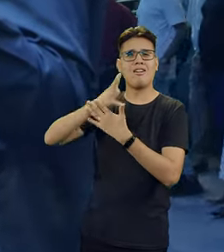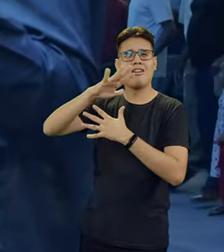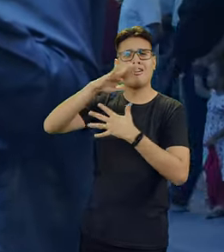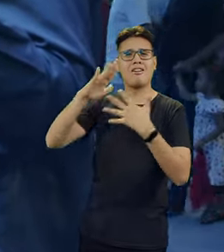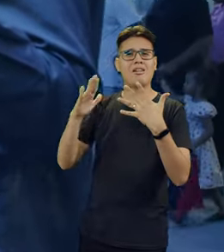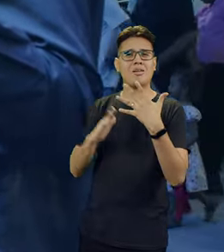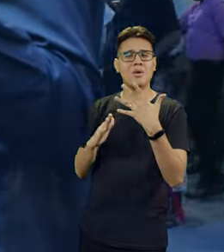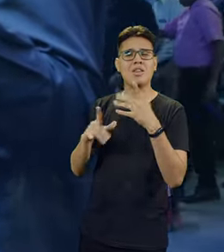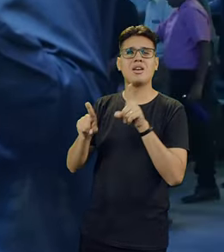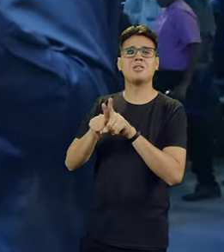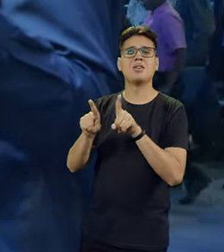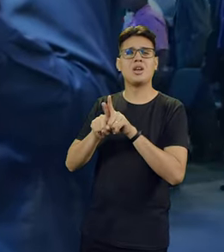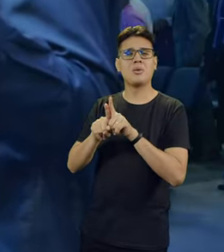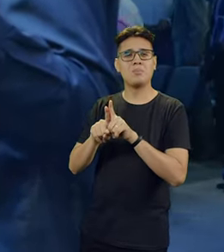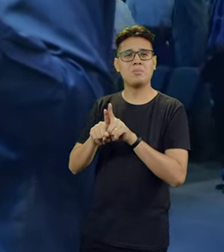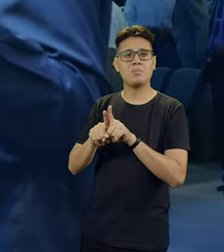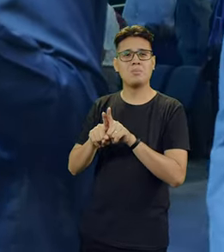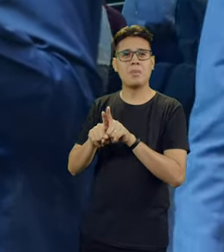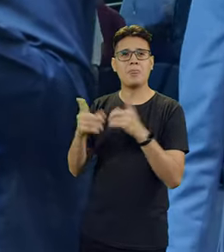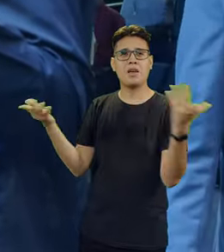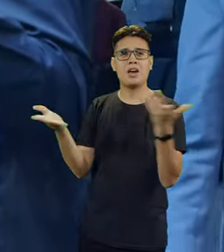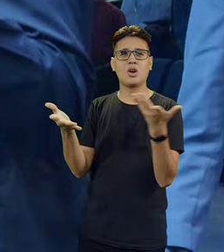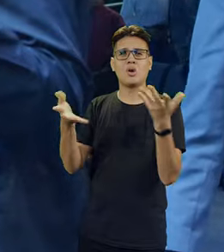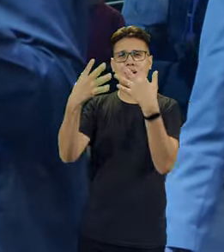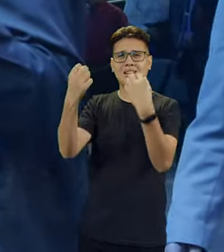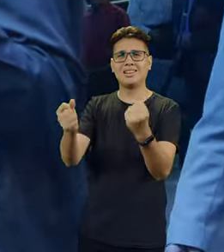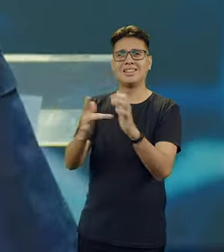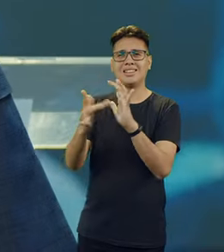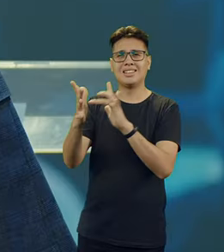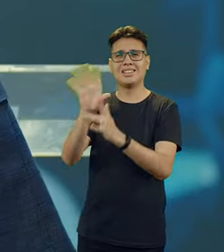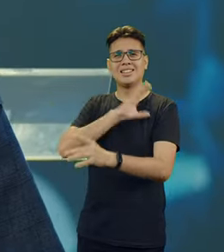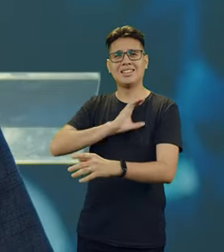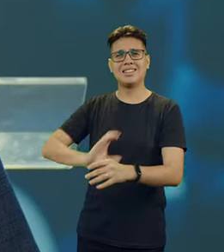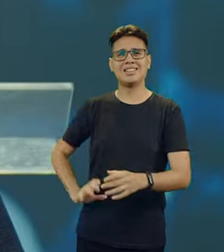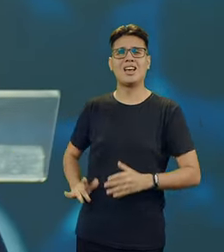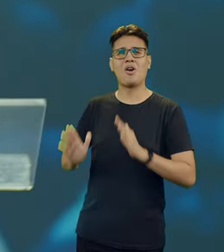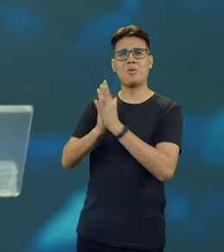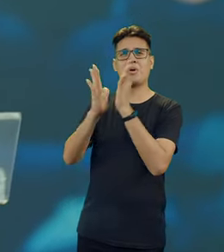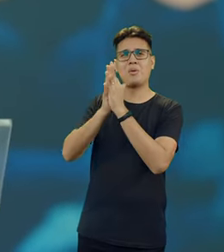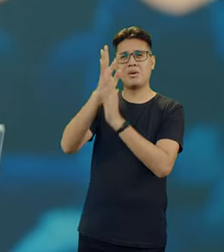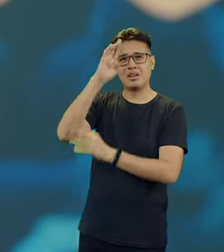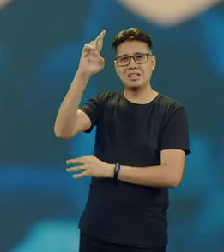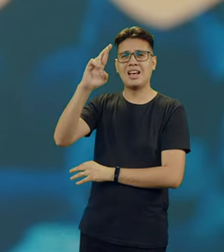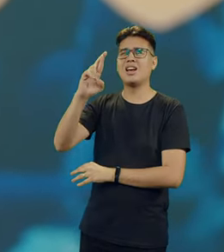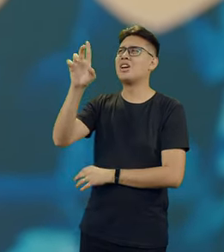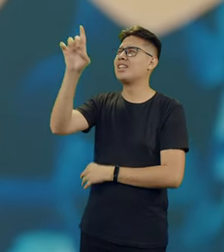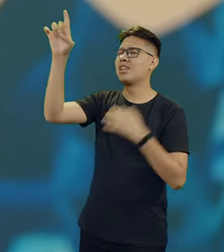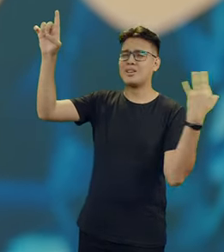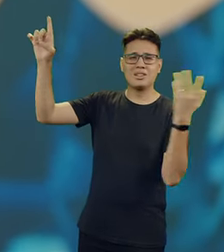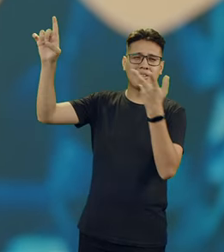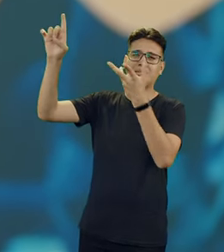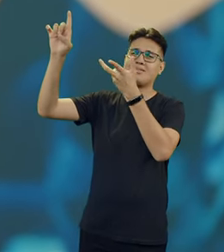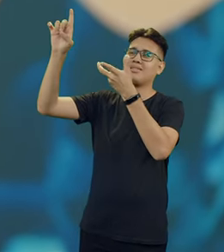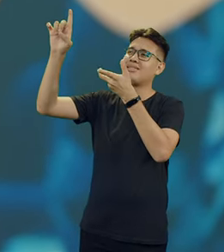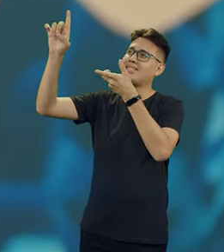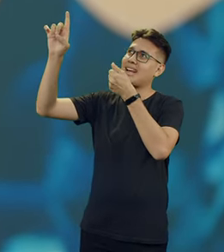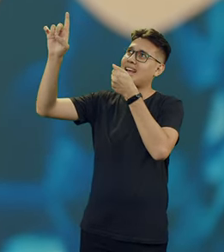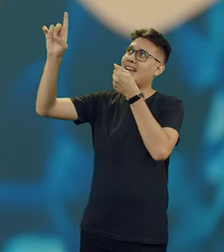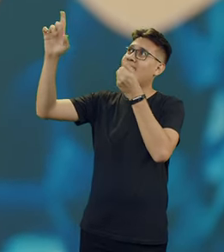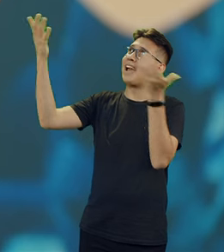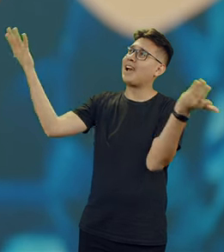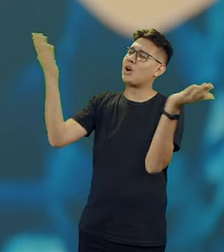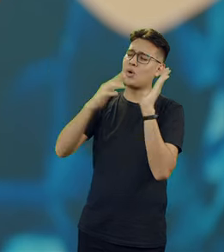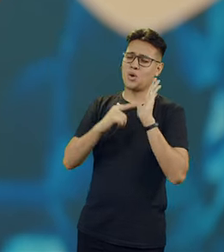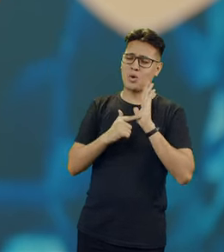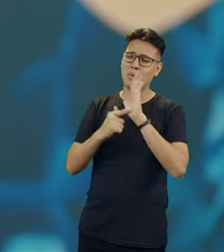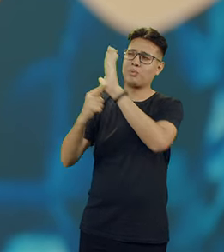convidado. E os nossos irmãos estão aqui tomando essa decisão. Oremos ao nosso Deus, grande Deus e Pai, eu apresento os